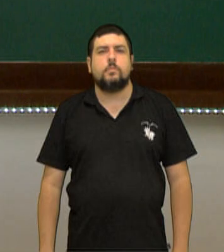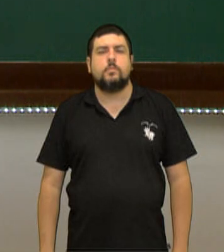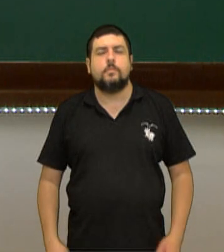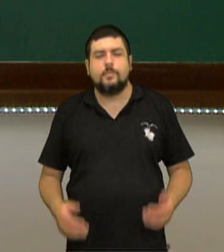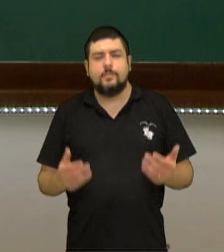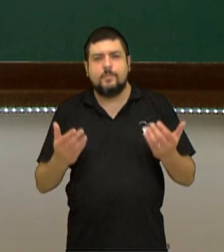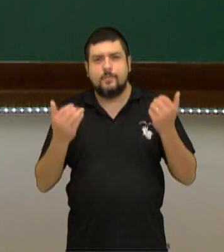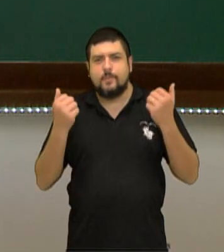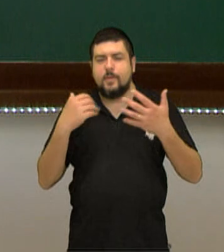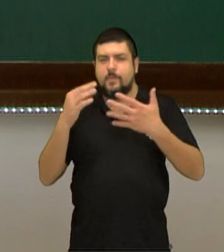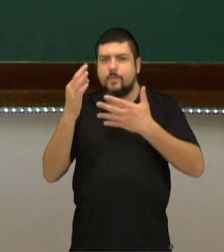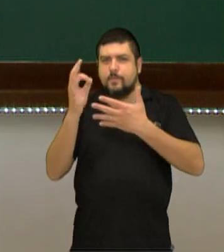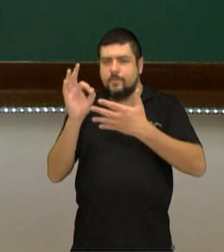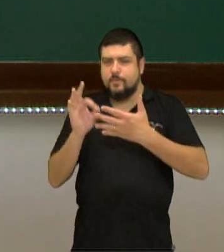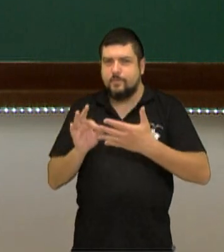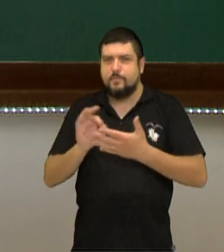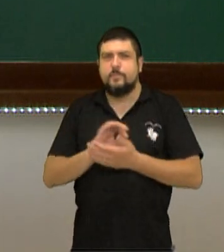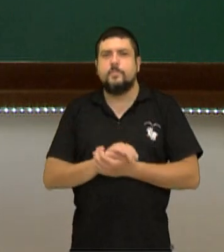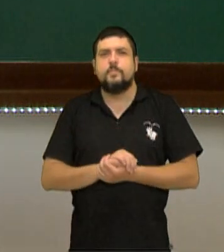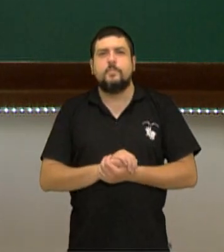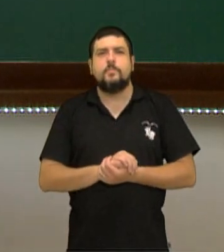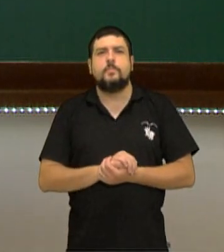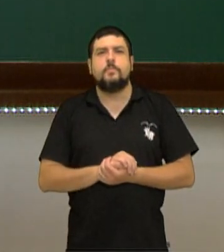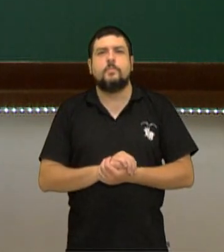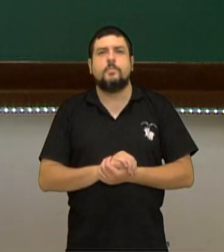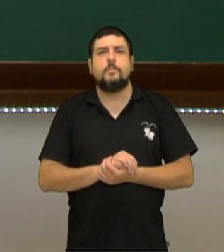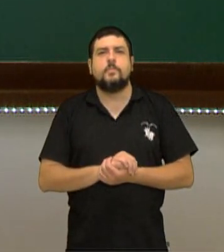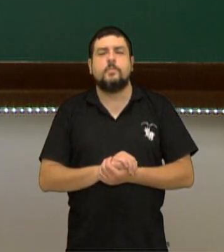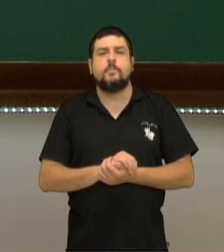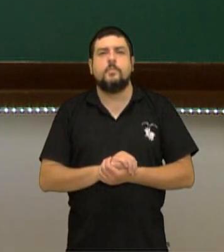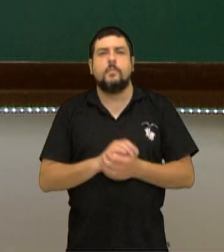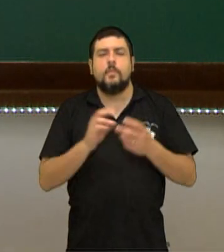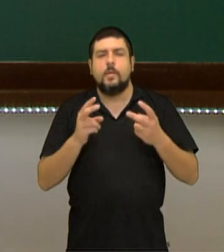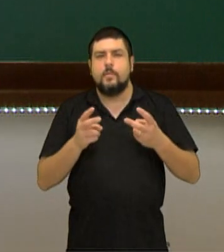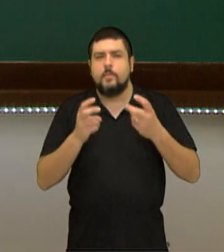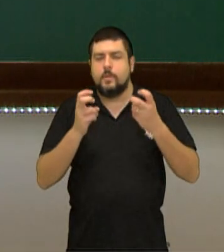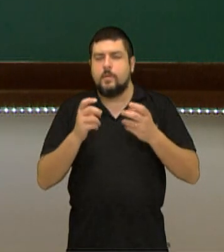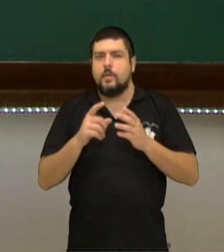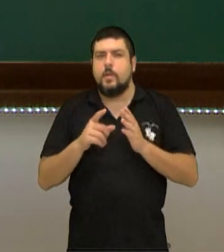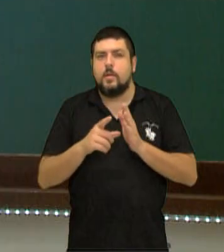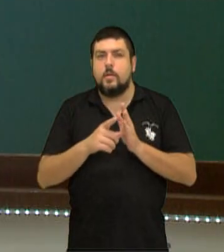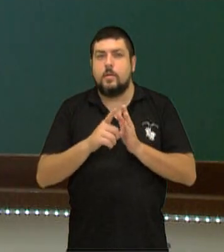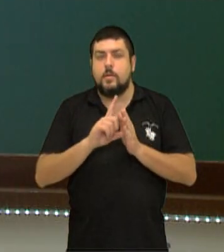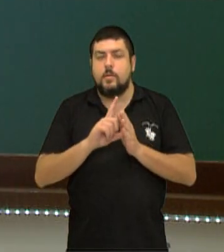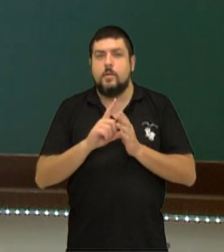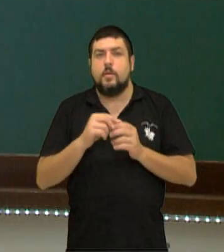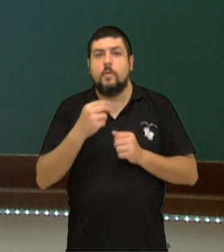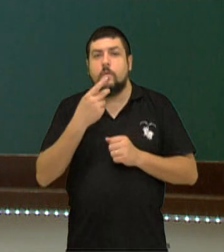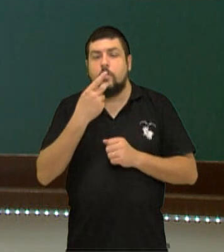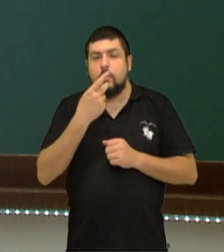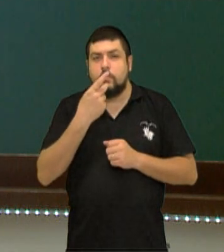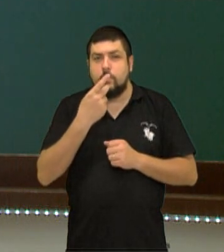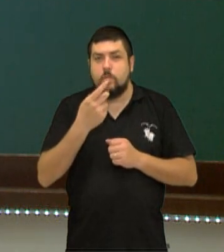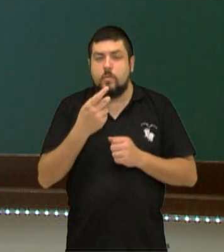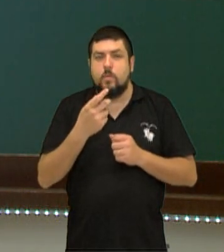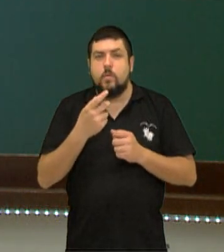Vamos corrigir o nosso exercício? Então veja, lá no início do exercício, ela falou assim que ela tem